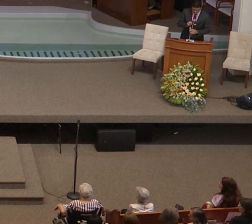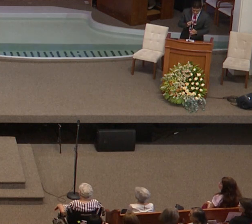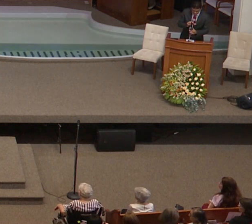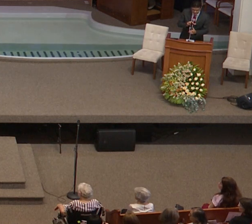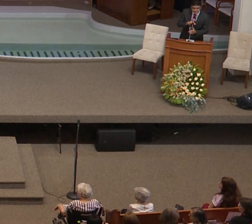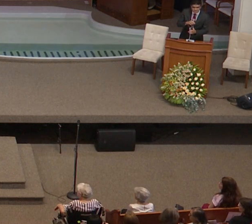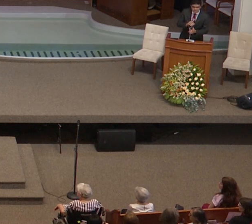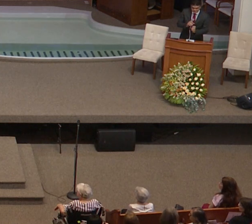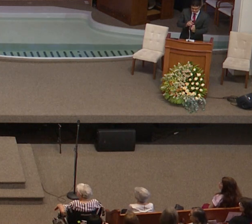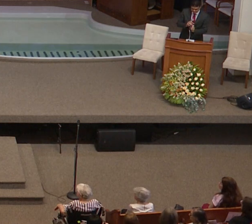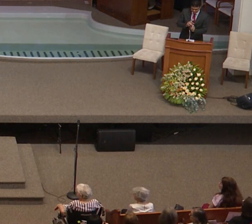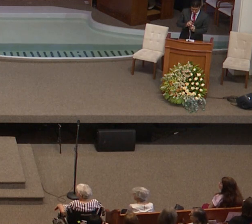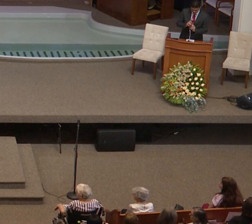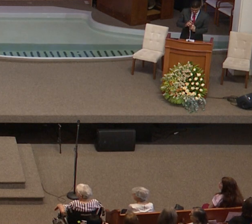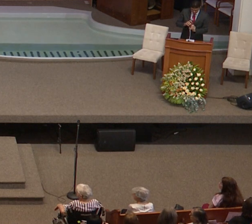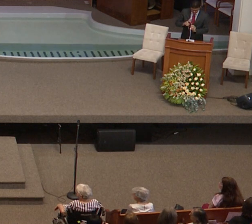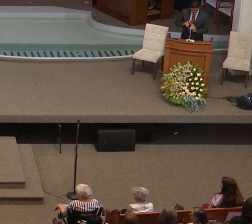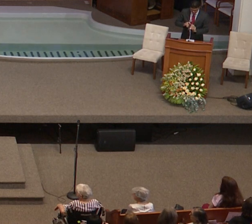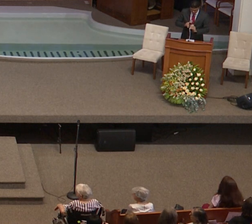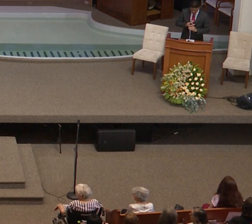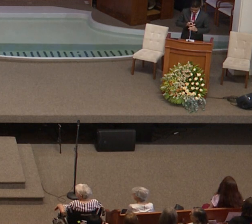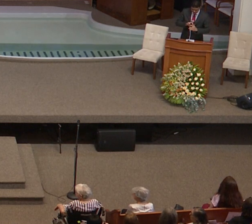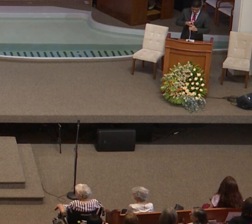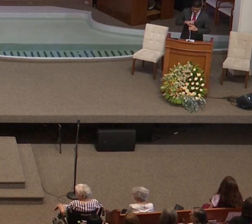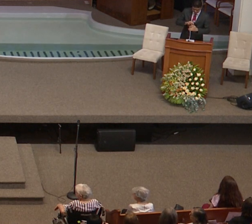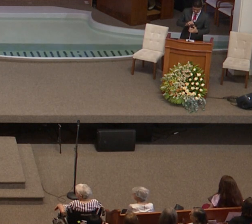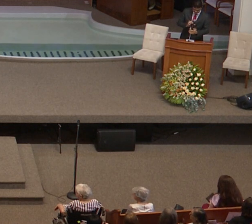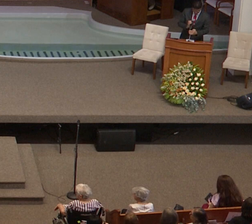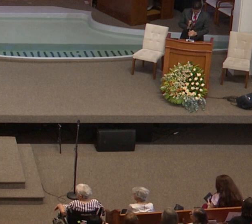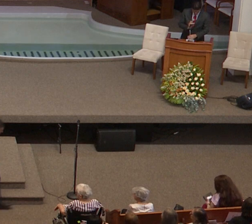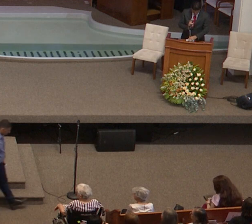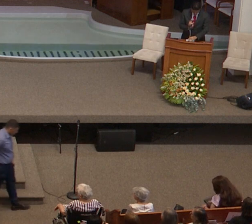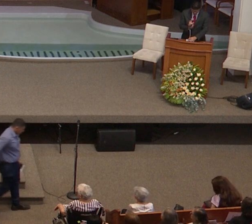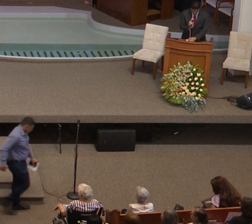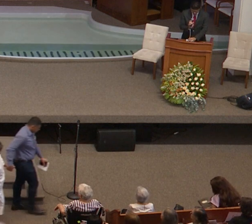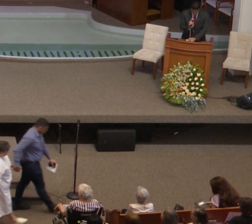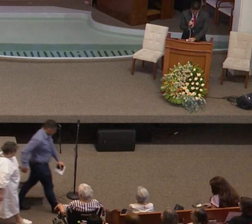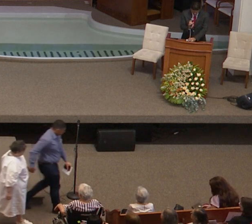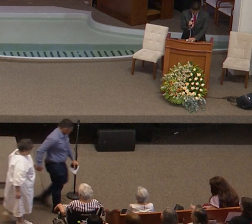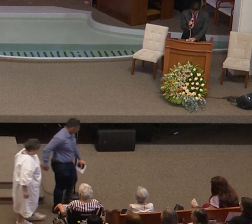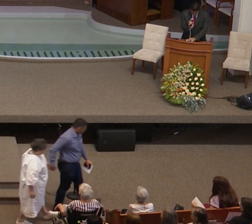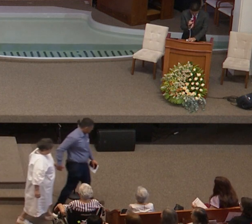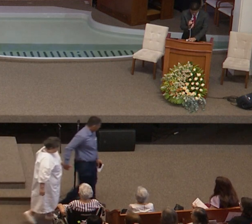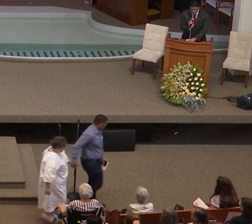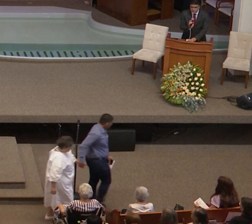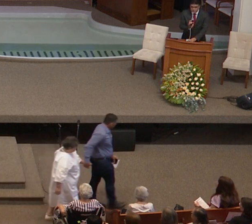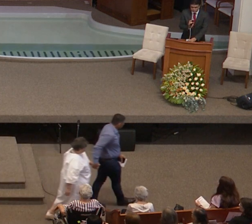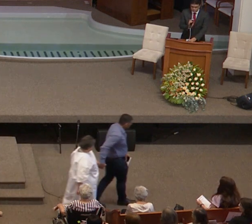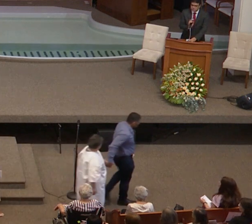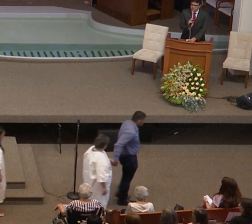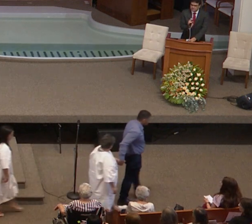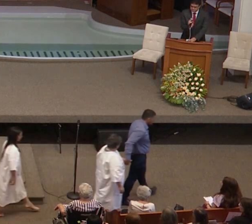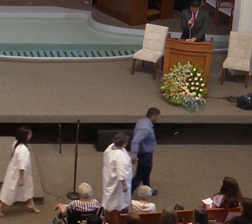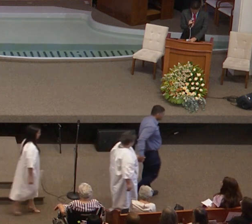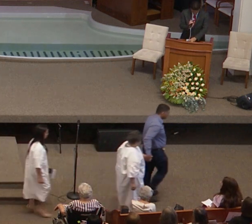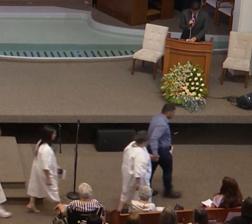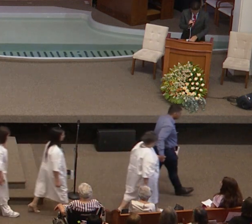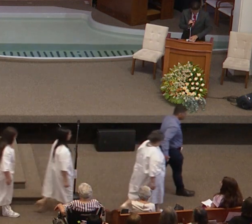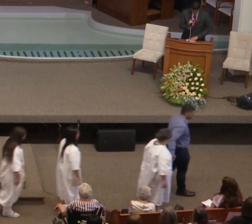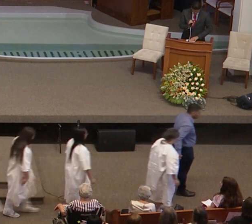Irmãos, nós vamos fazer uma pequena modificação no programa. Nós vamos cantar primeiramente o hino Coro